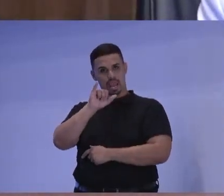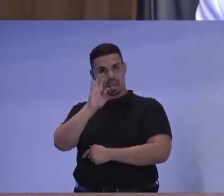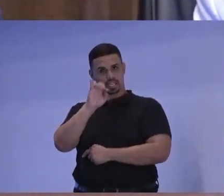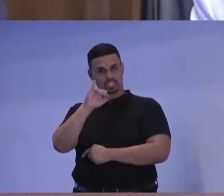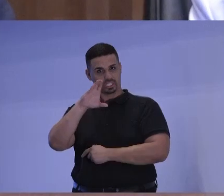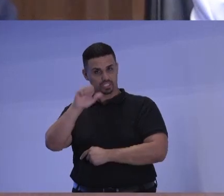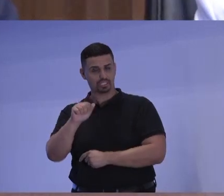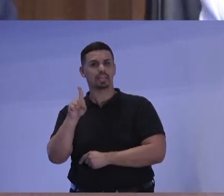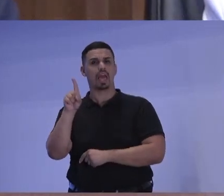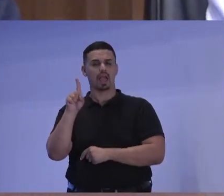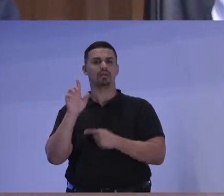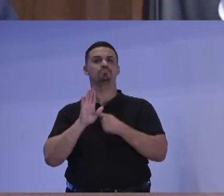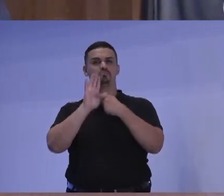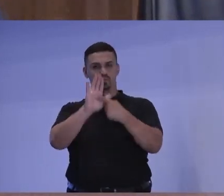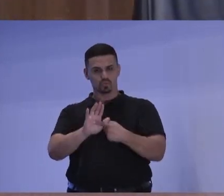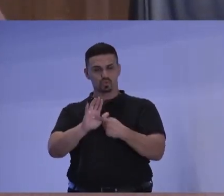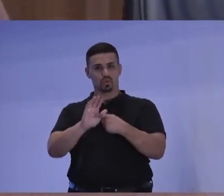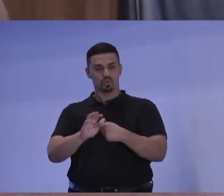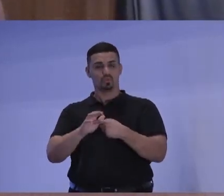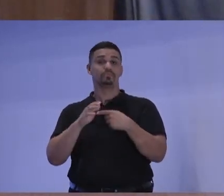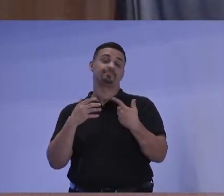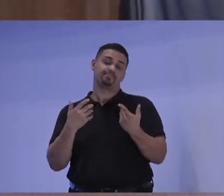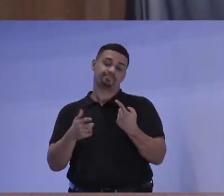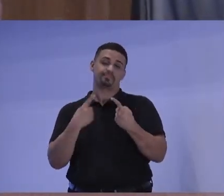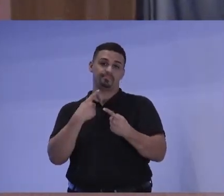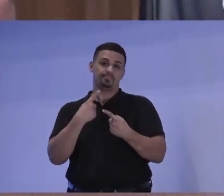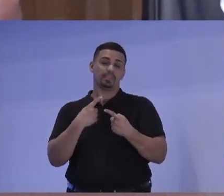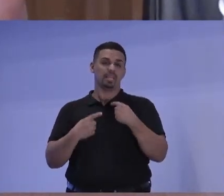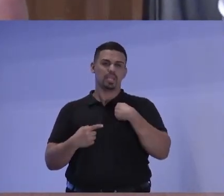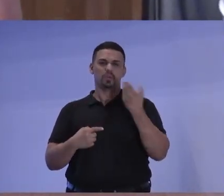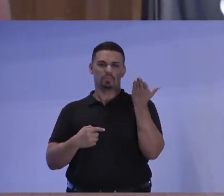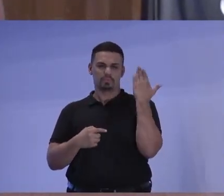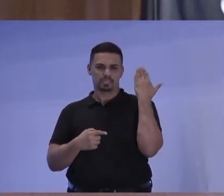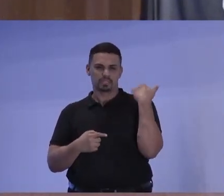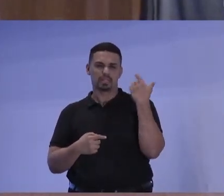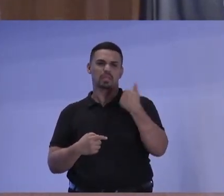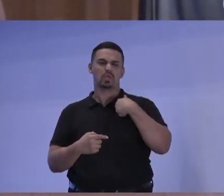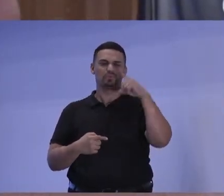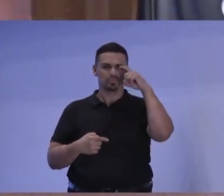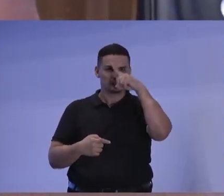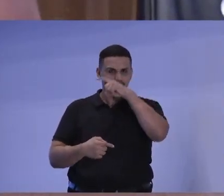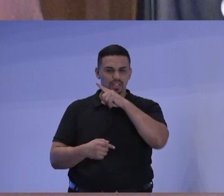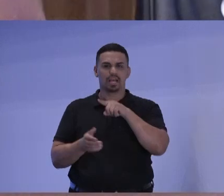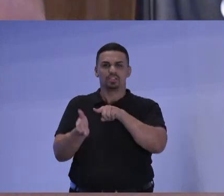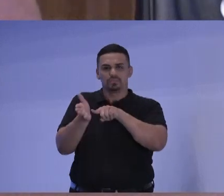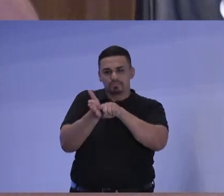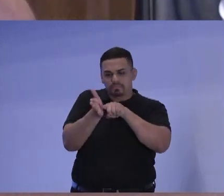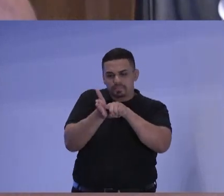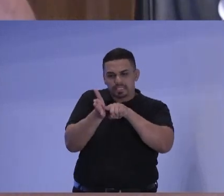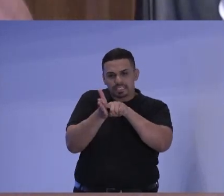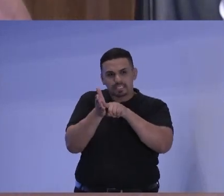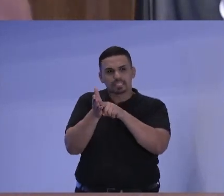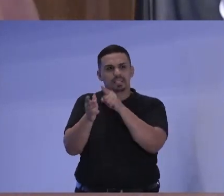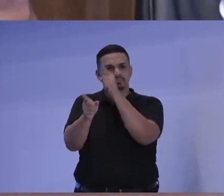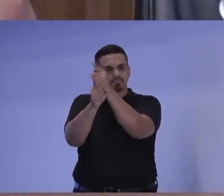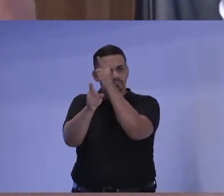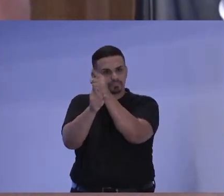que eu vivencio, porque tenho psoríase e tive muita dificuldade na busca pelo diagnóstico